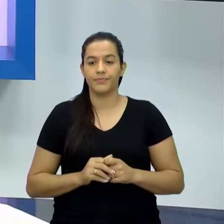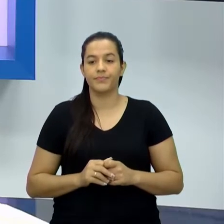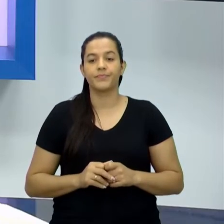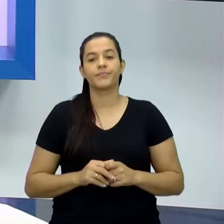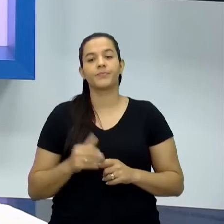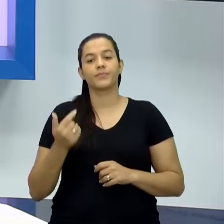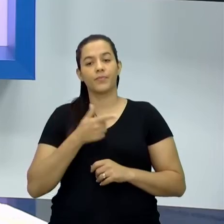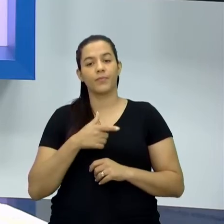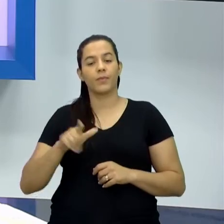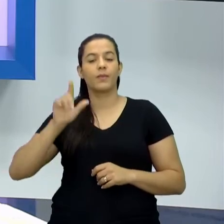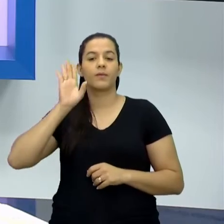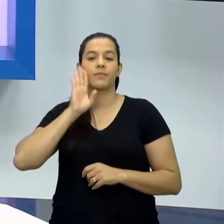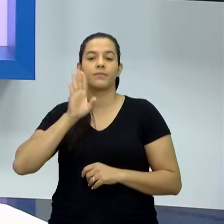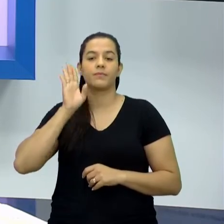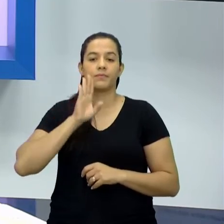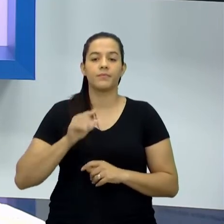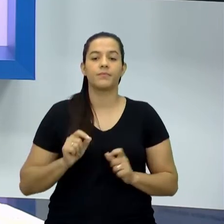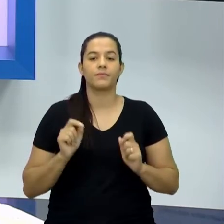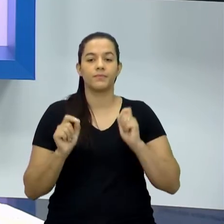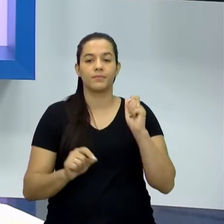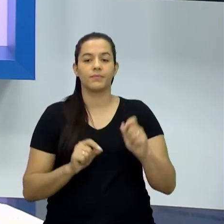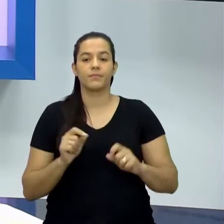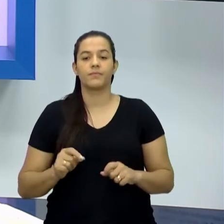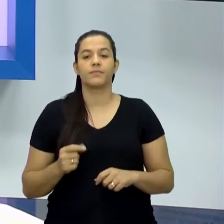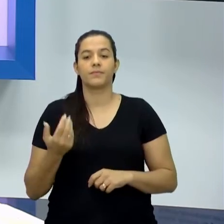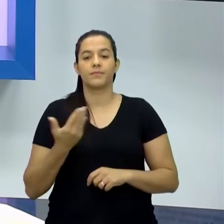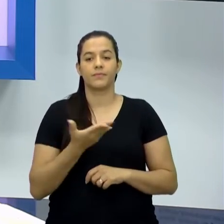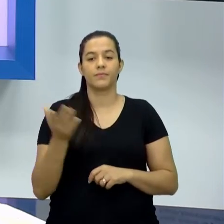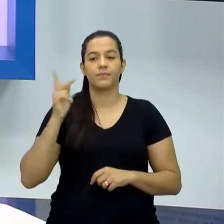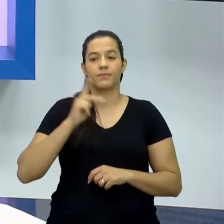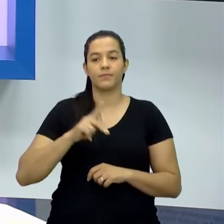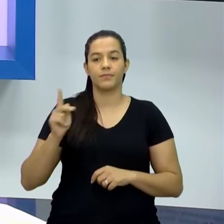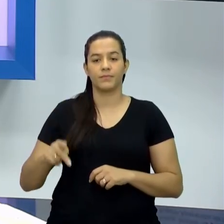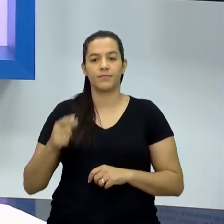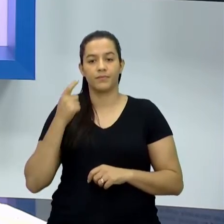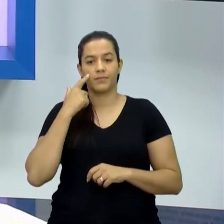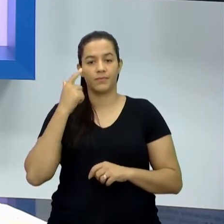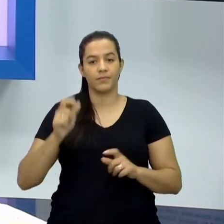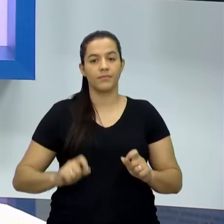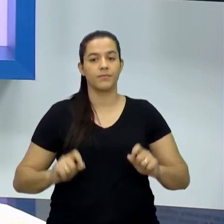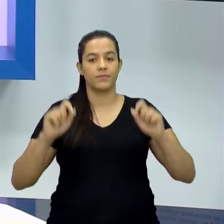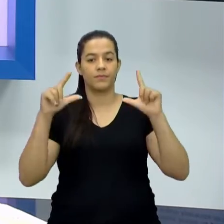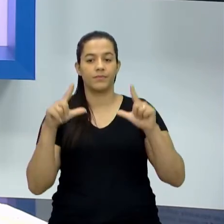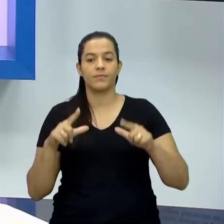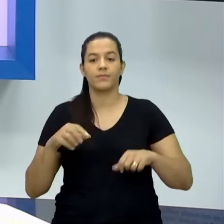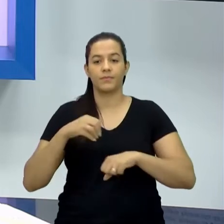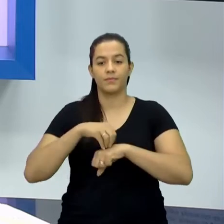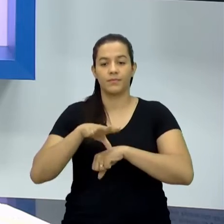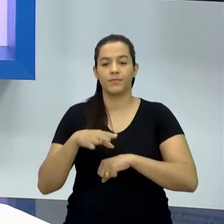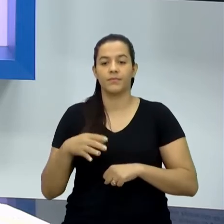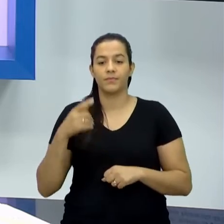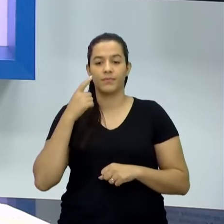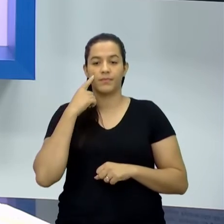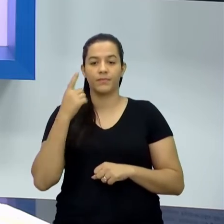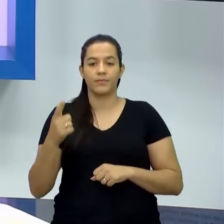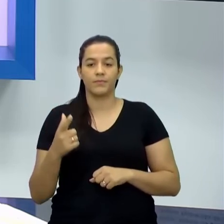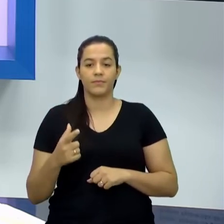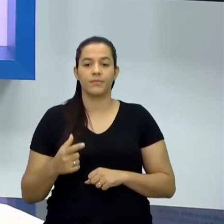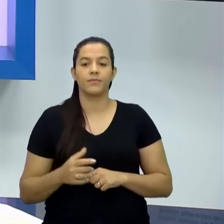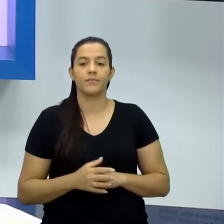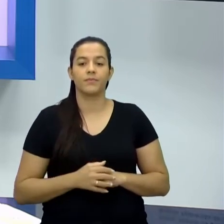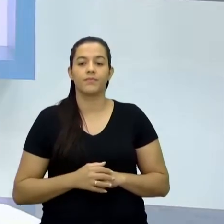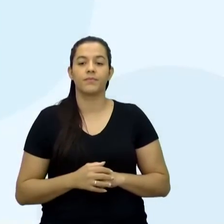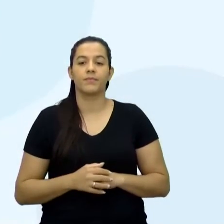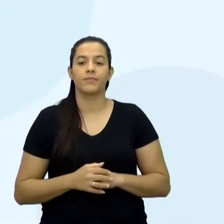só que bacana a professora. Já vou começar aqui, vou dar um spoiler aí, já vou